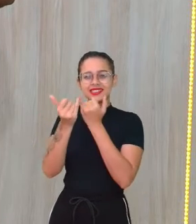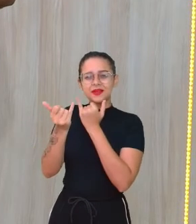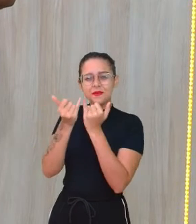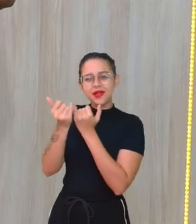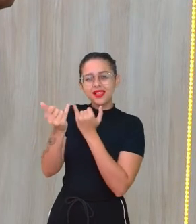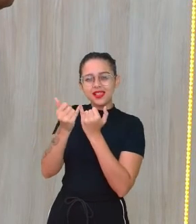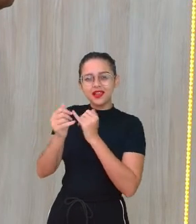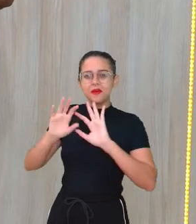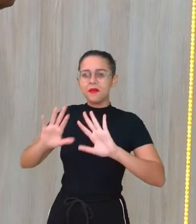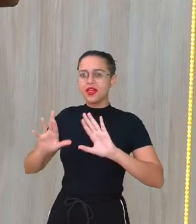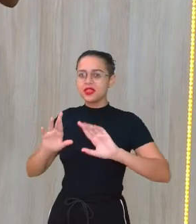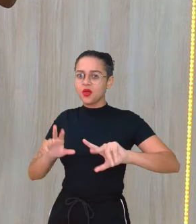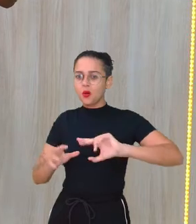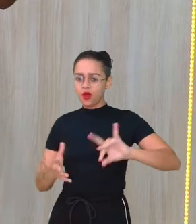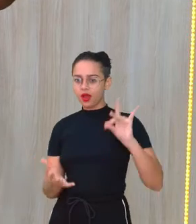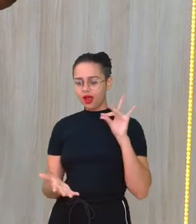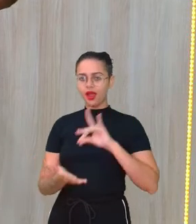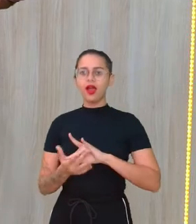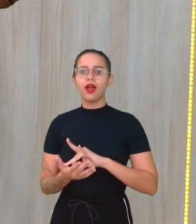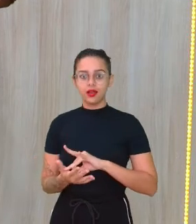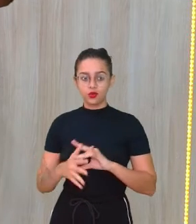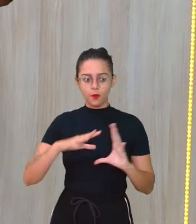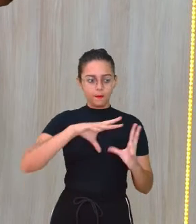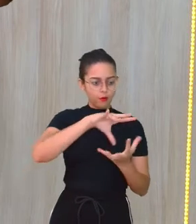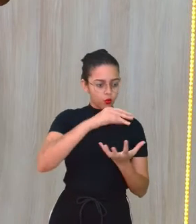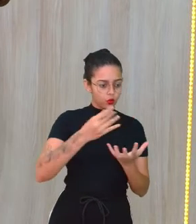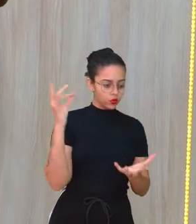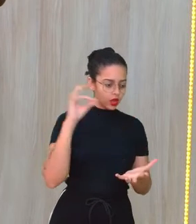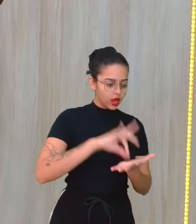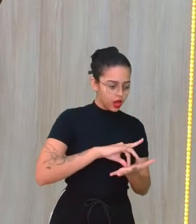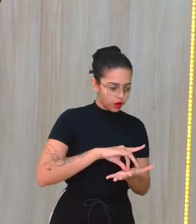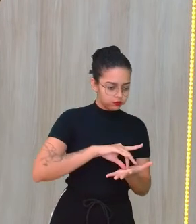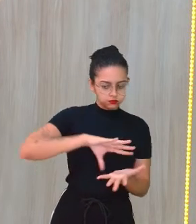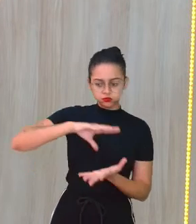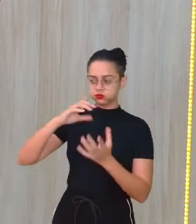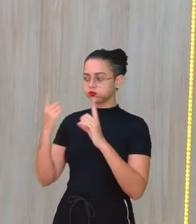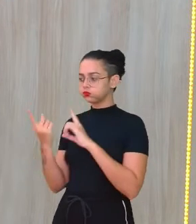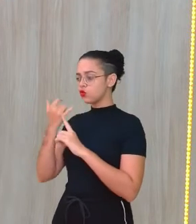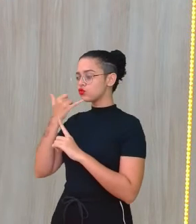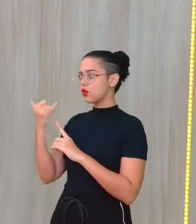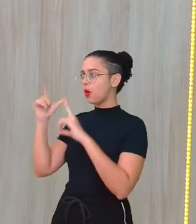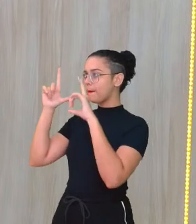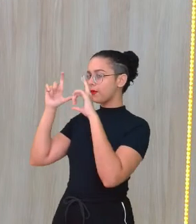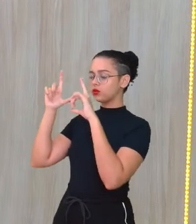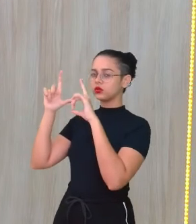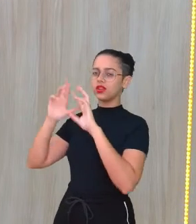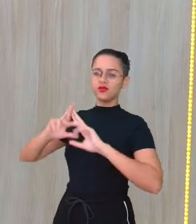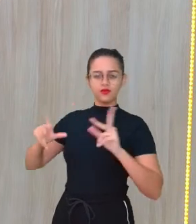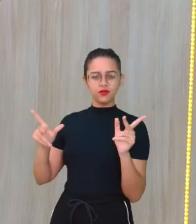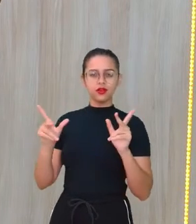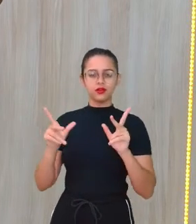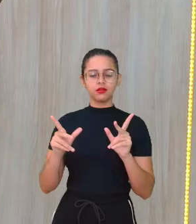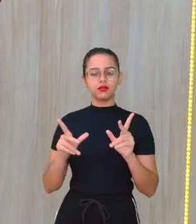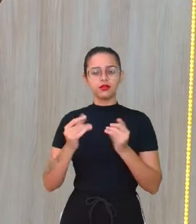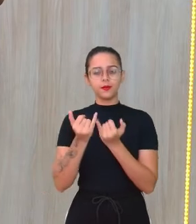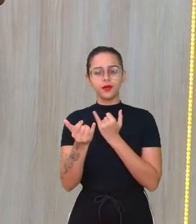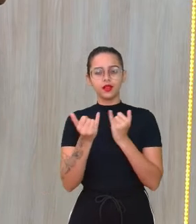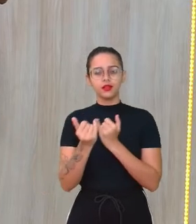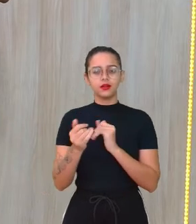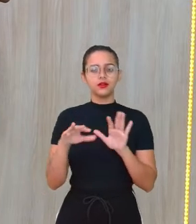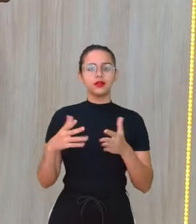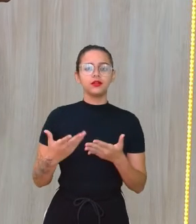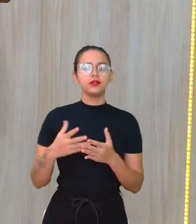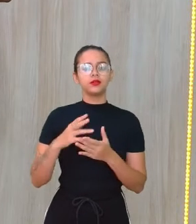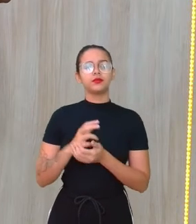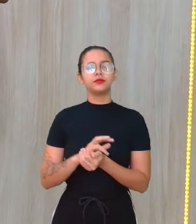semelhante à da roda gigante no mundo real, certo? Então, quando você pega capta essas imagens e ela vai para o